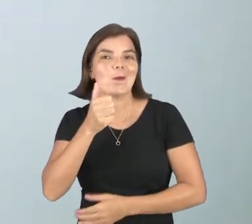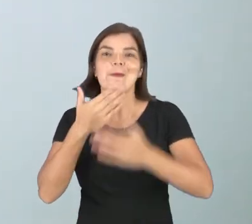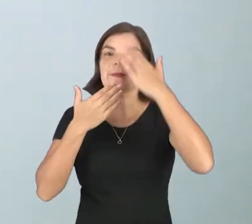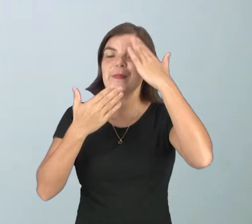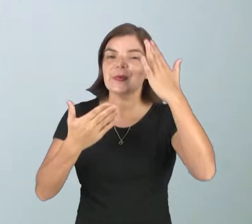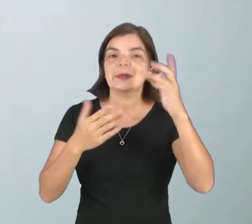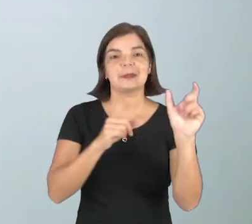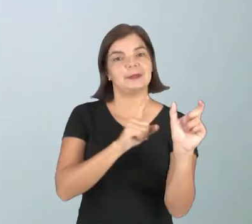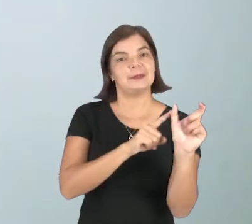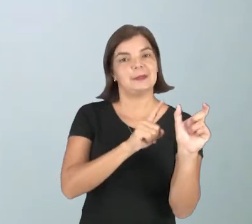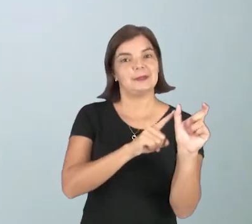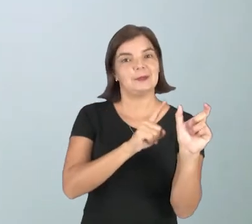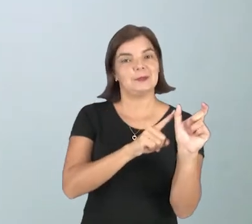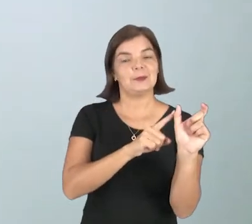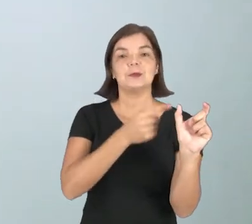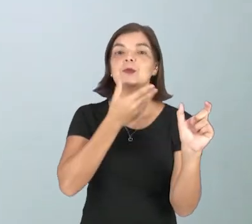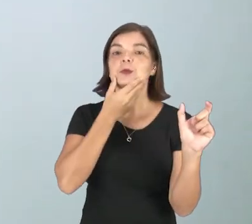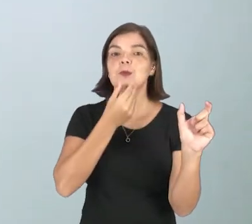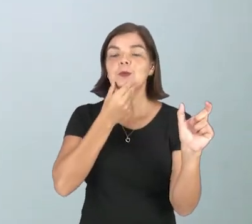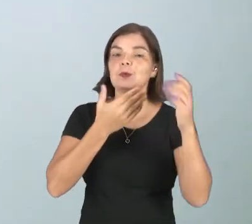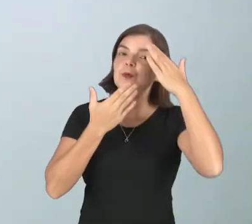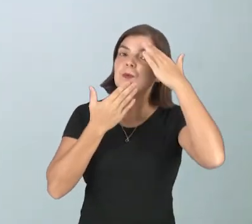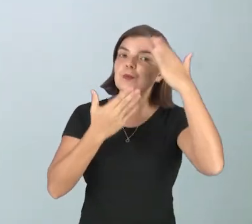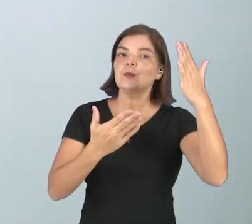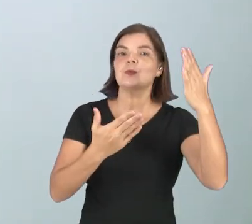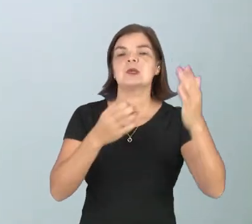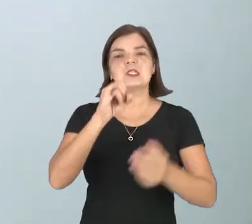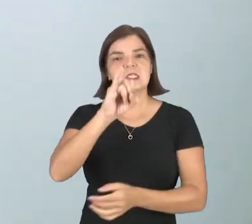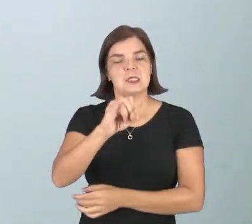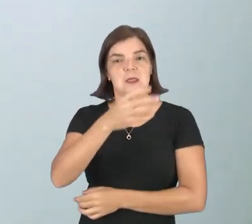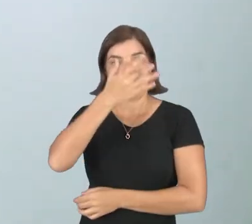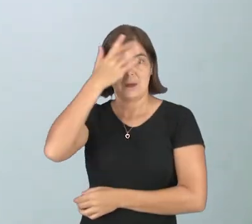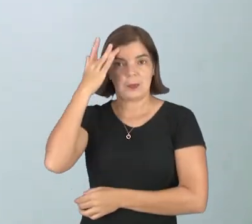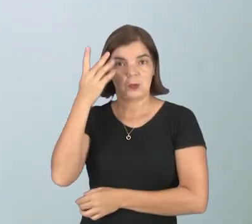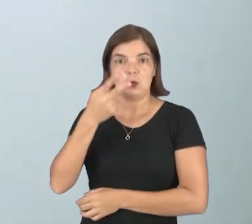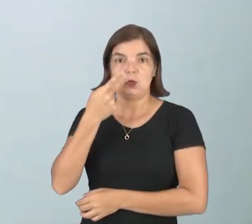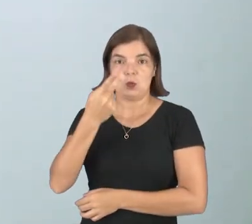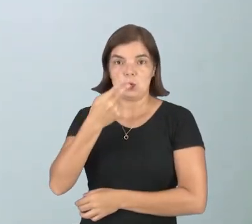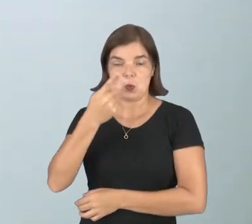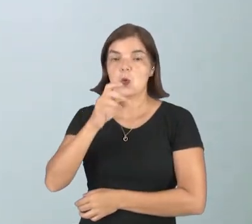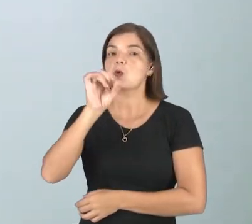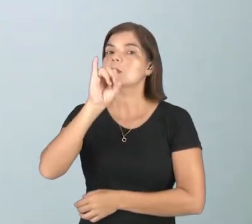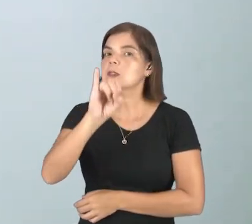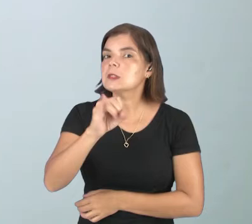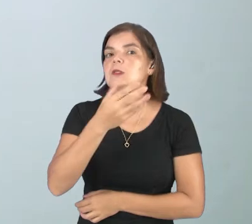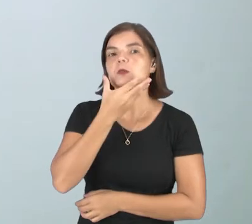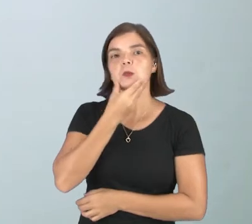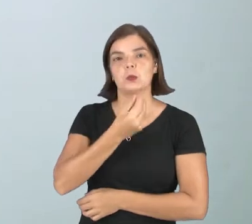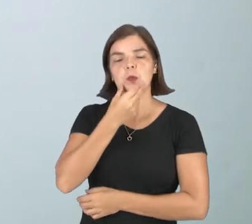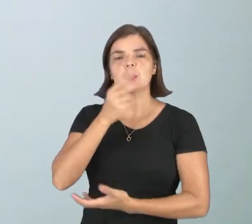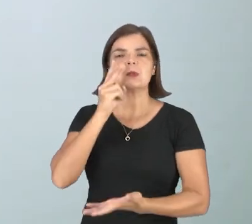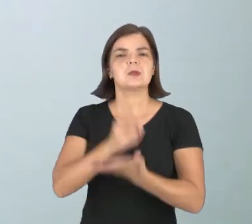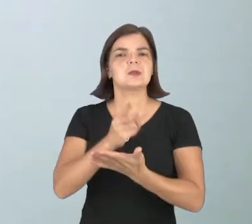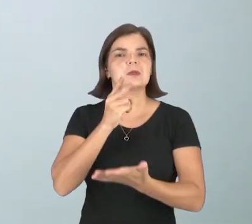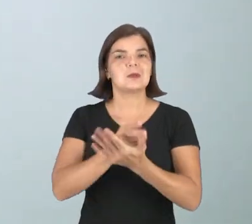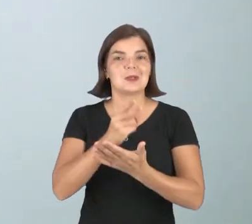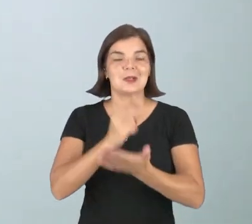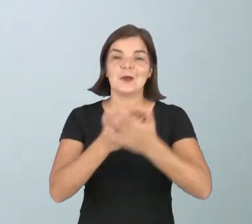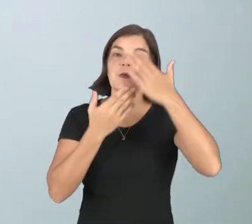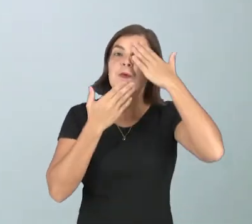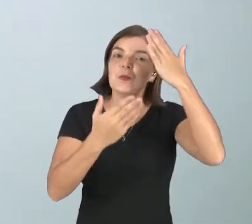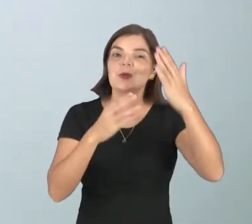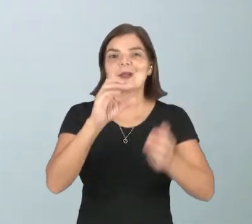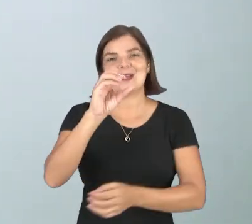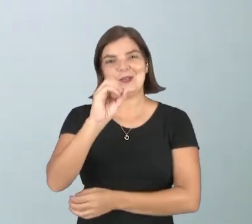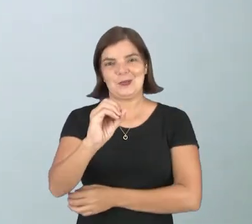Nessa palavra, né, obrigado, se a pessoa que estiver falando for do gênero masculino, ela sempre falará